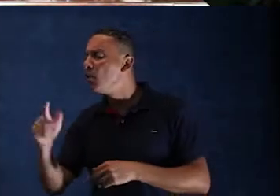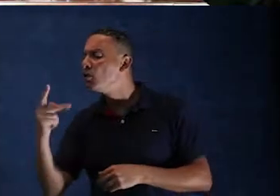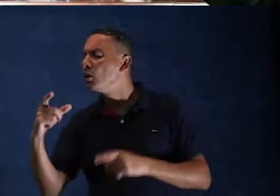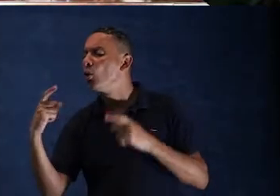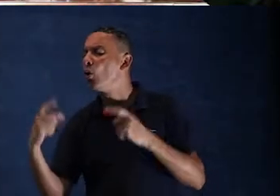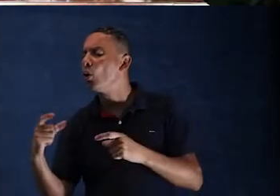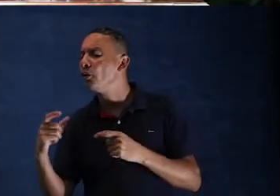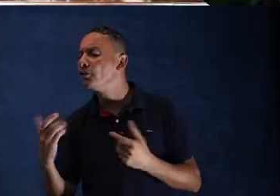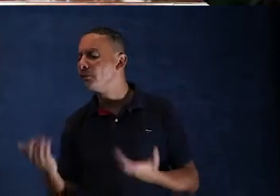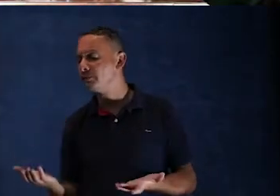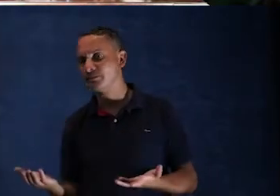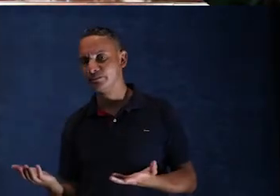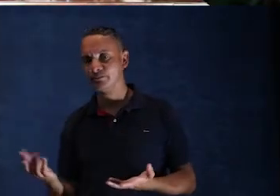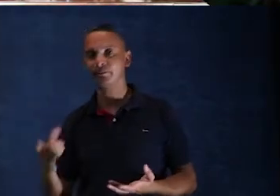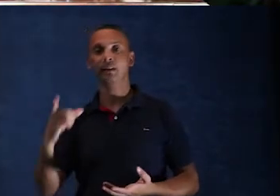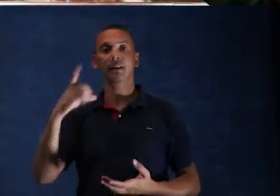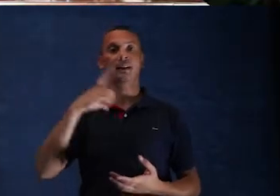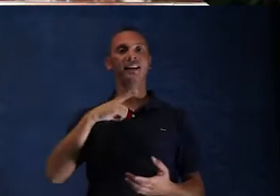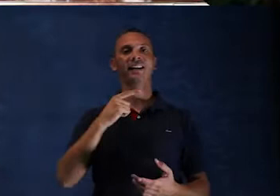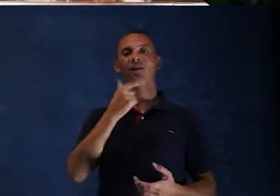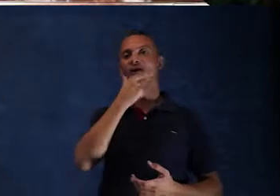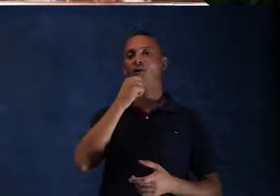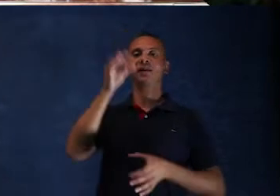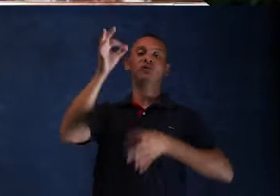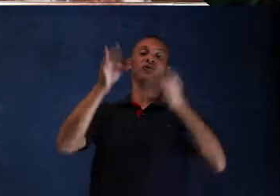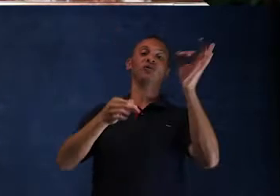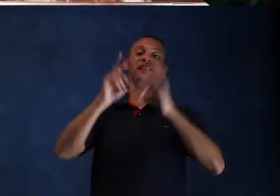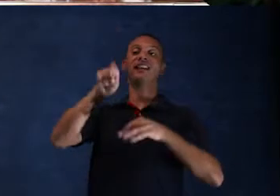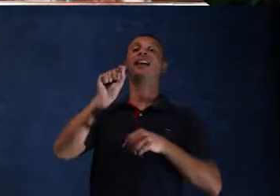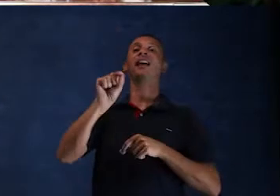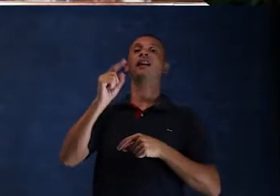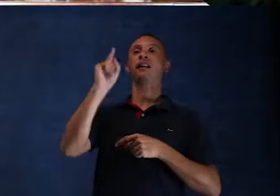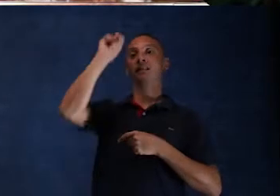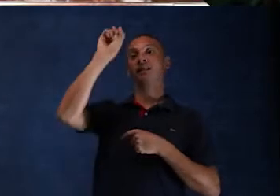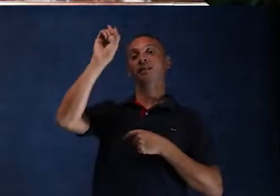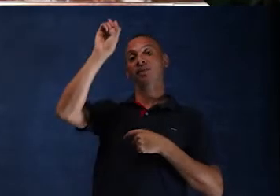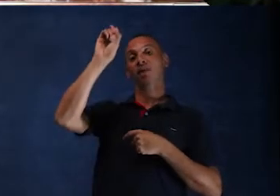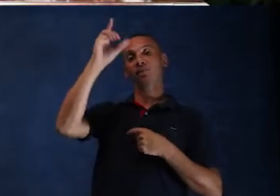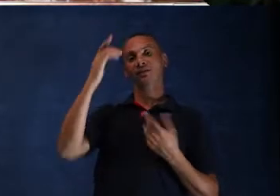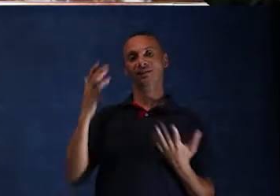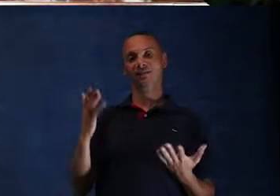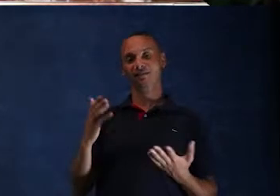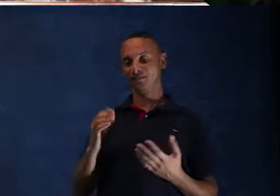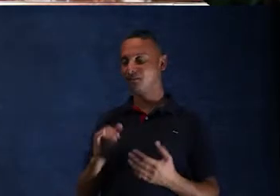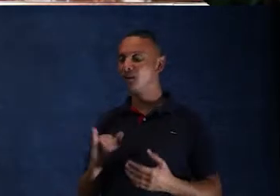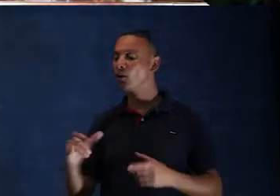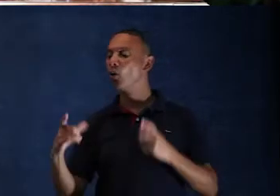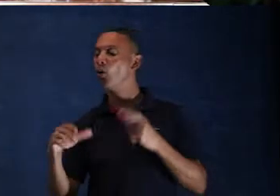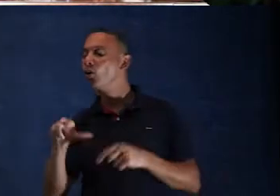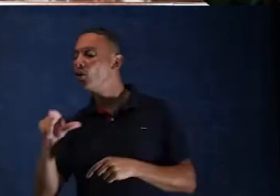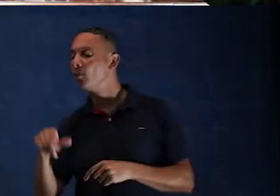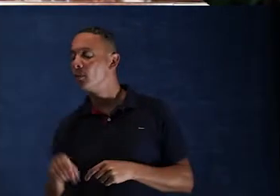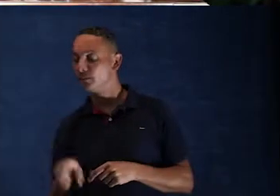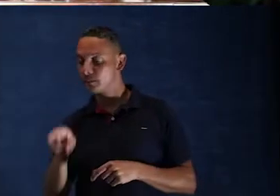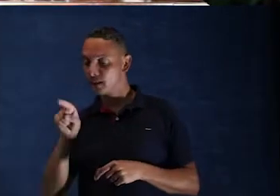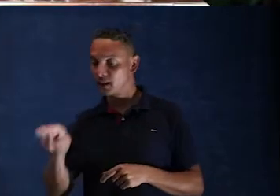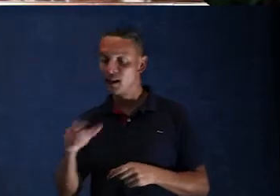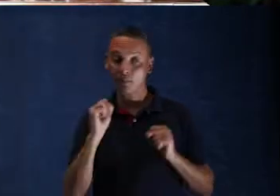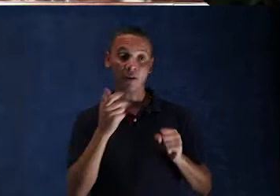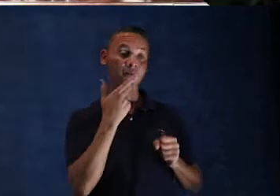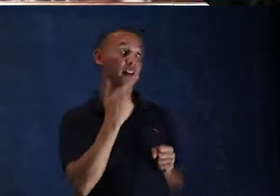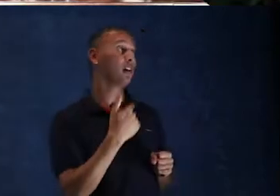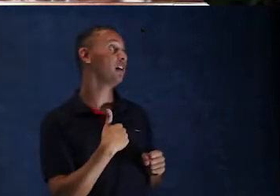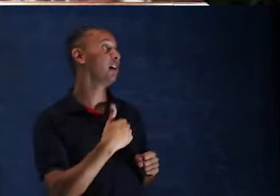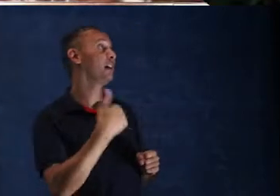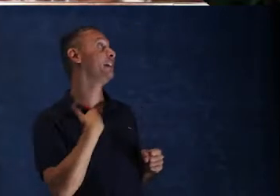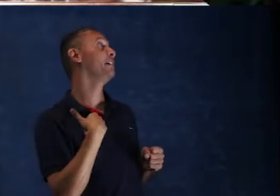promotor, né, de justiça, perguntando, cadê o seu irmão? E dá a ele o contraditório, a oportunidade de falar,